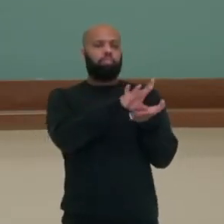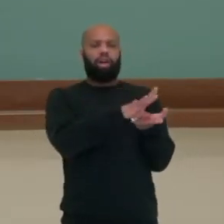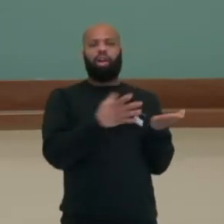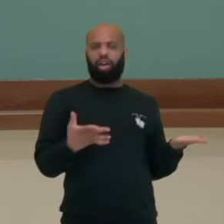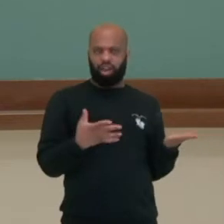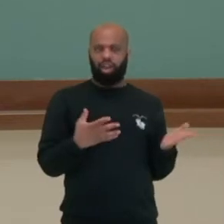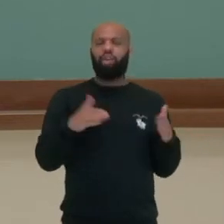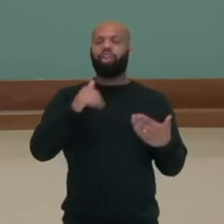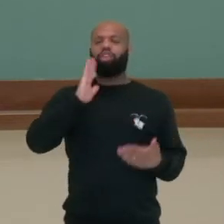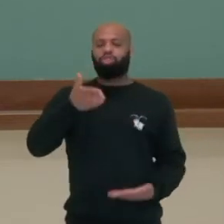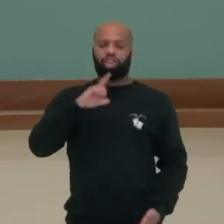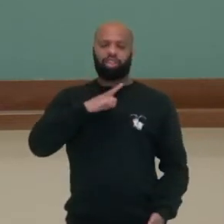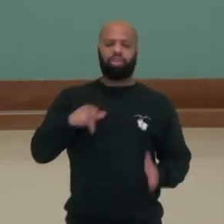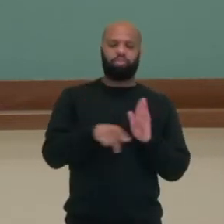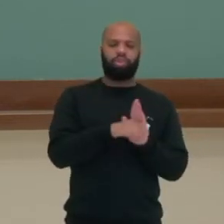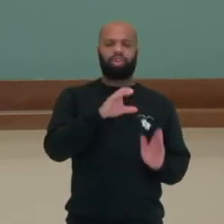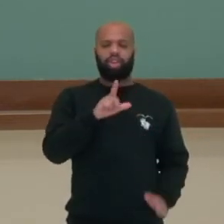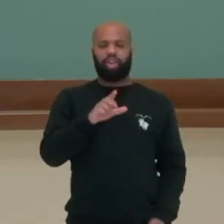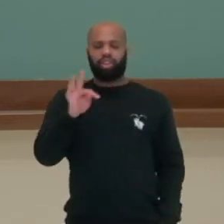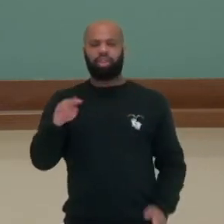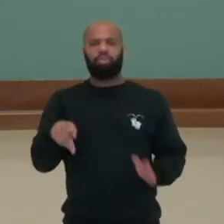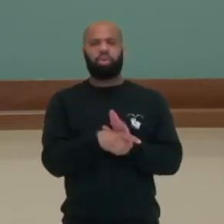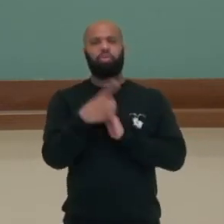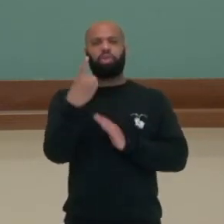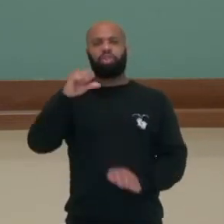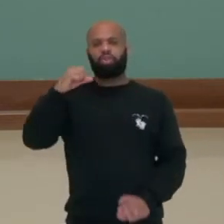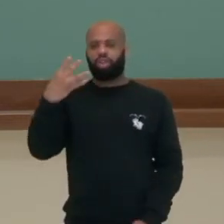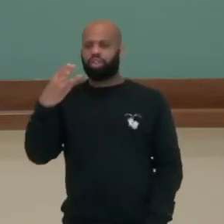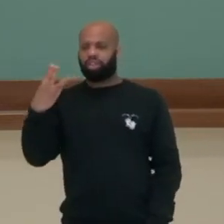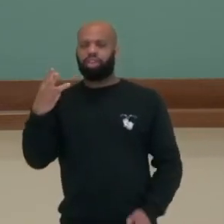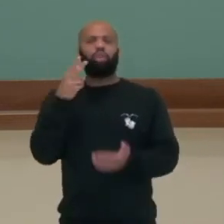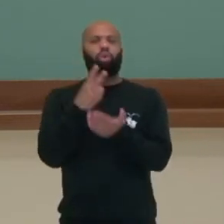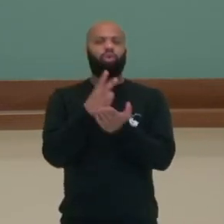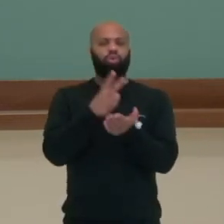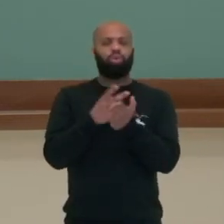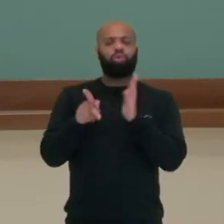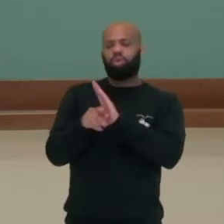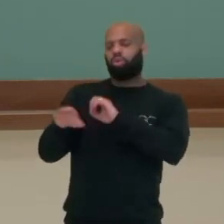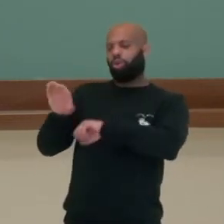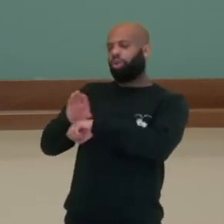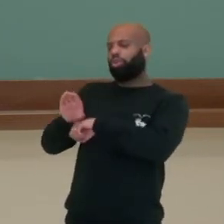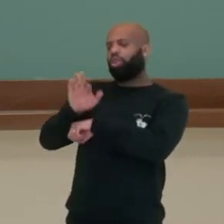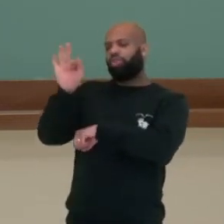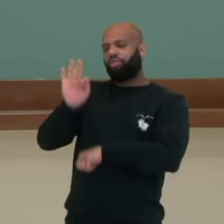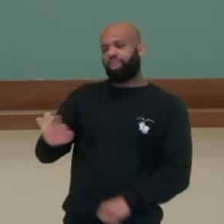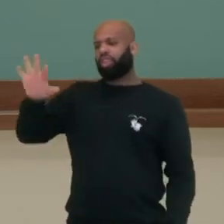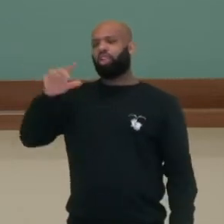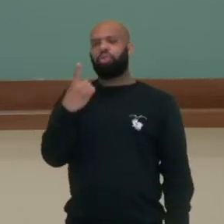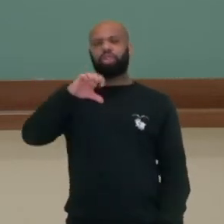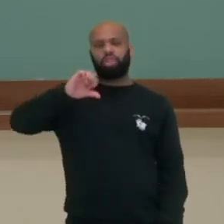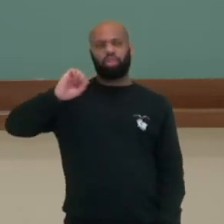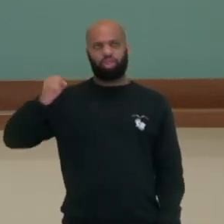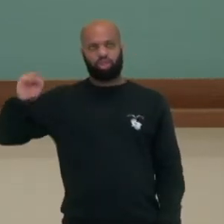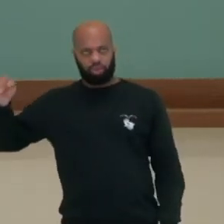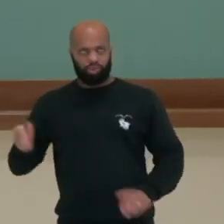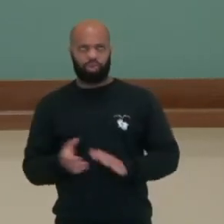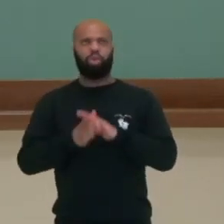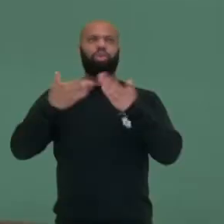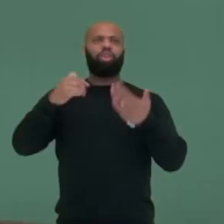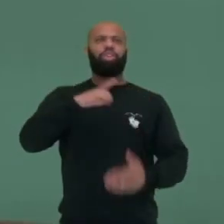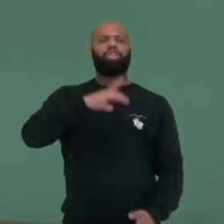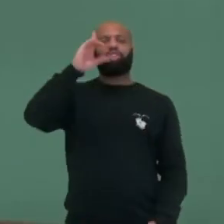desde a CLT de 1943, foram mantidos pela Constituição de 1988.